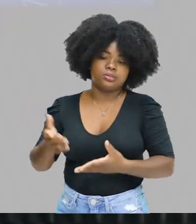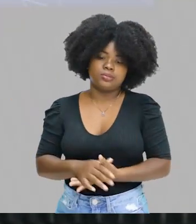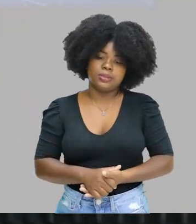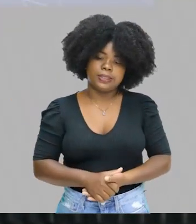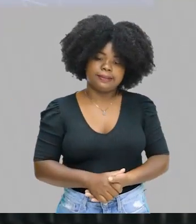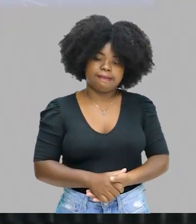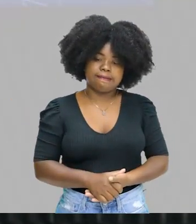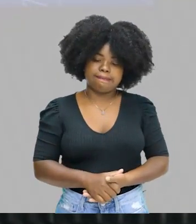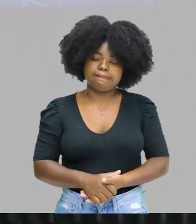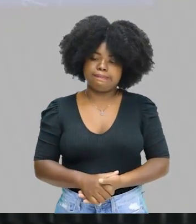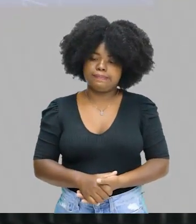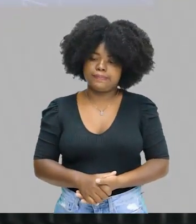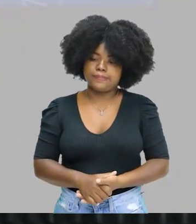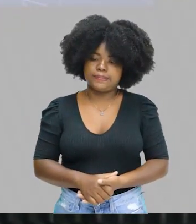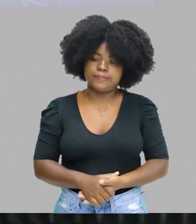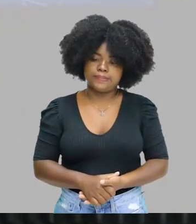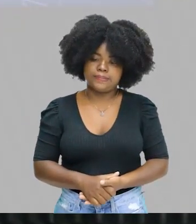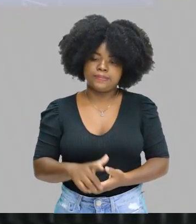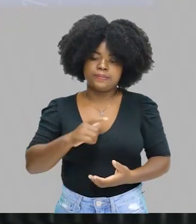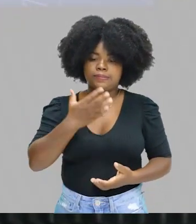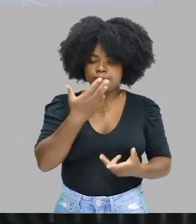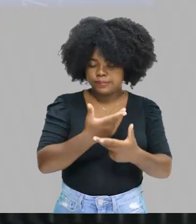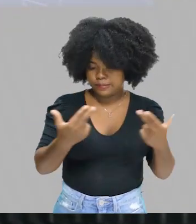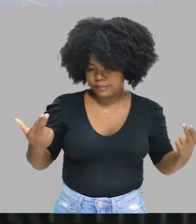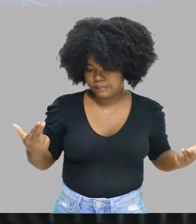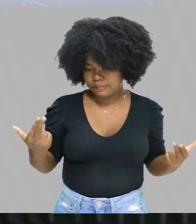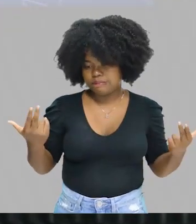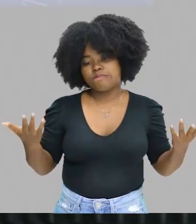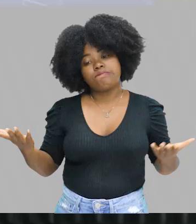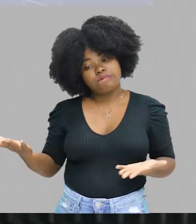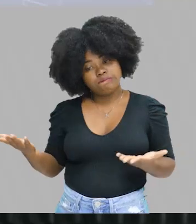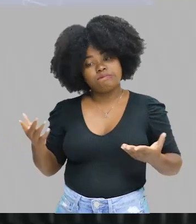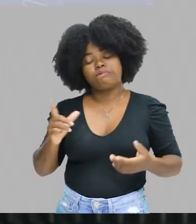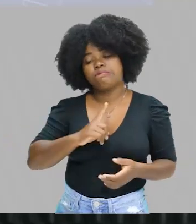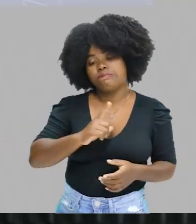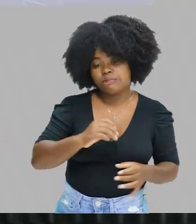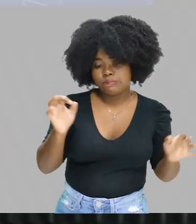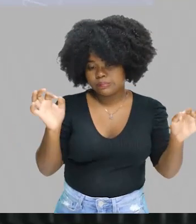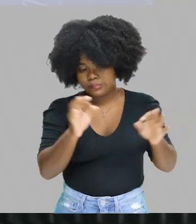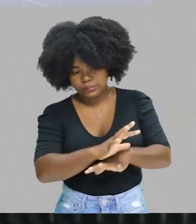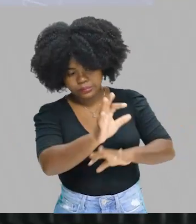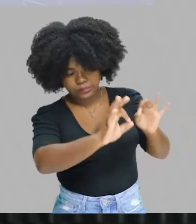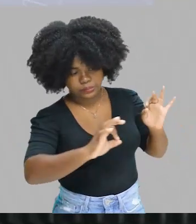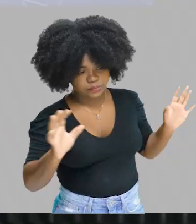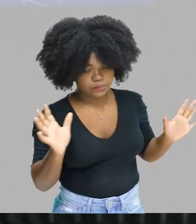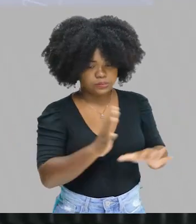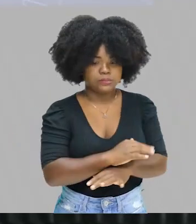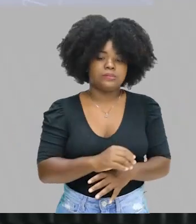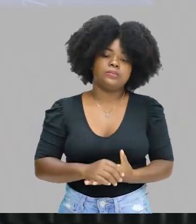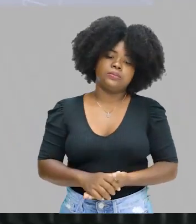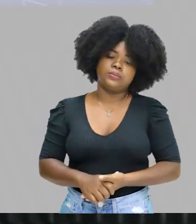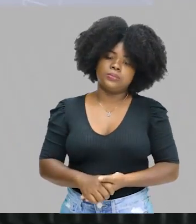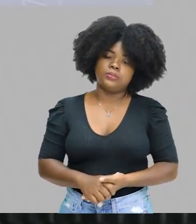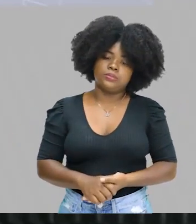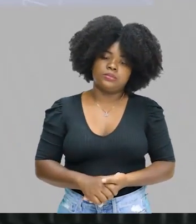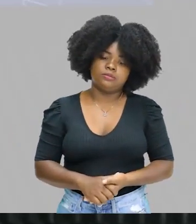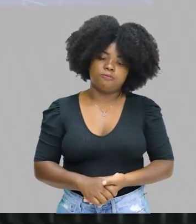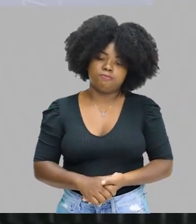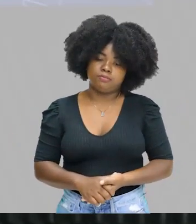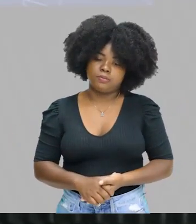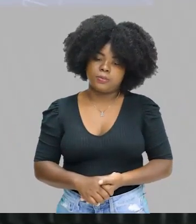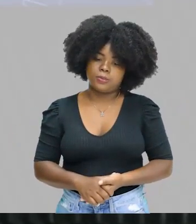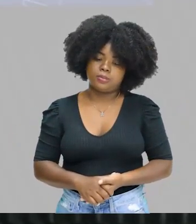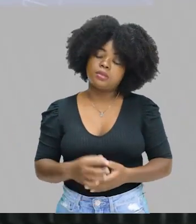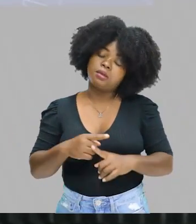e a coloração dessas obras, que já vem com o molde pronto, você só vai e encaixa. Você só tem que fazer o trabalho de